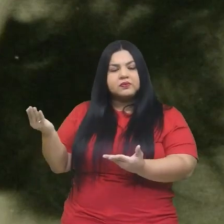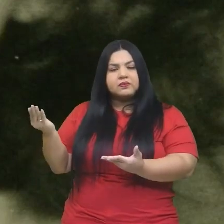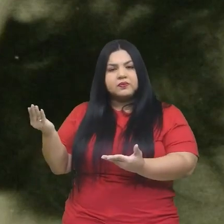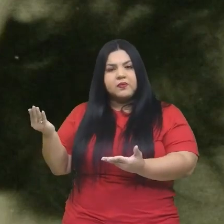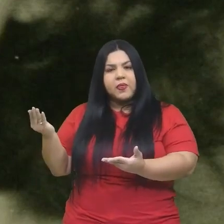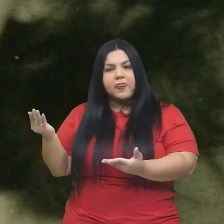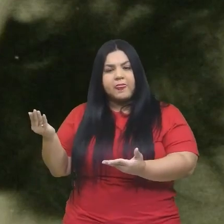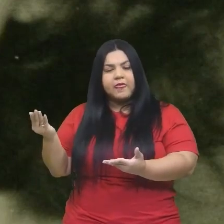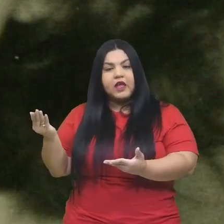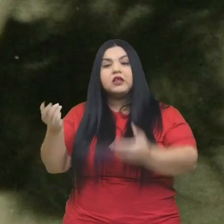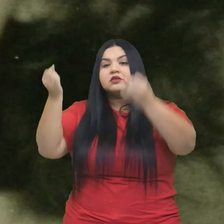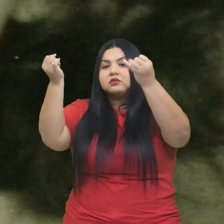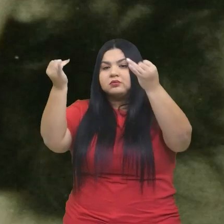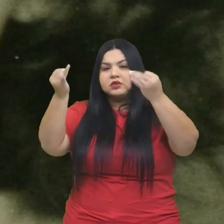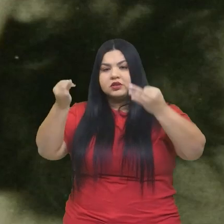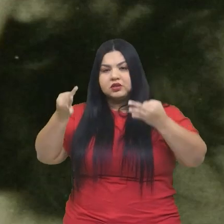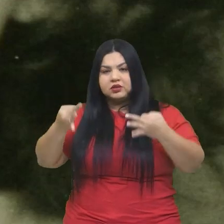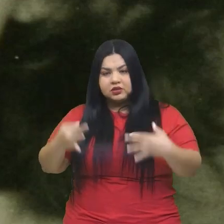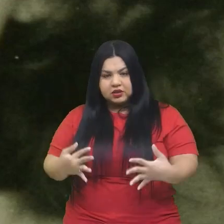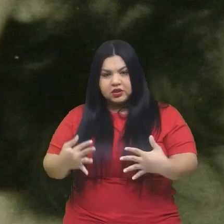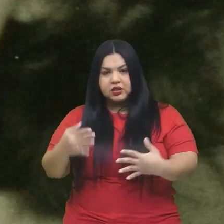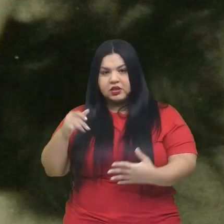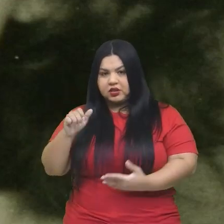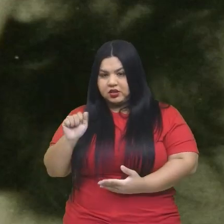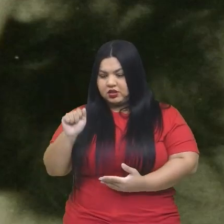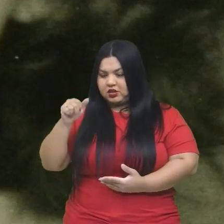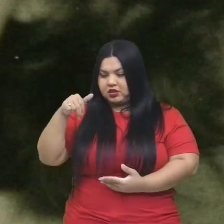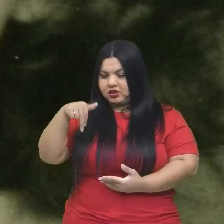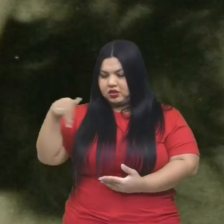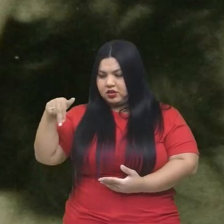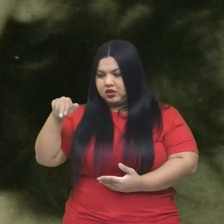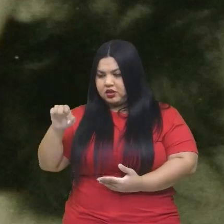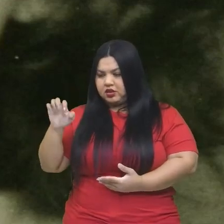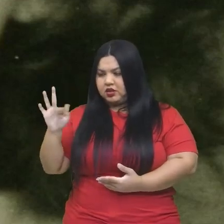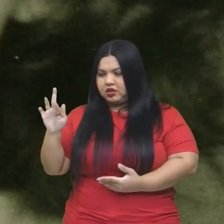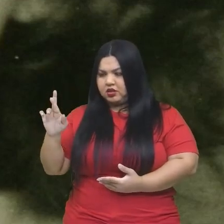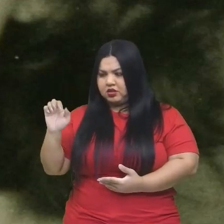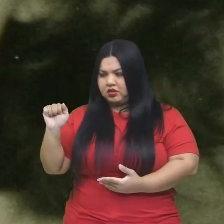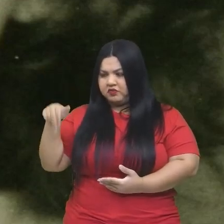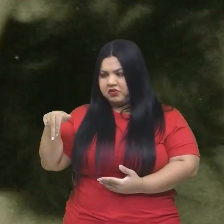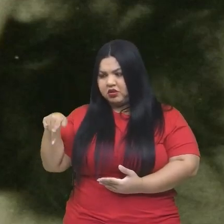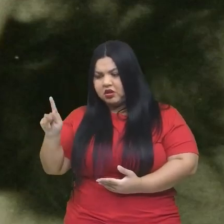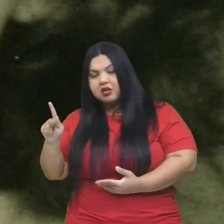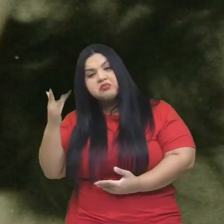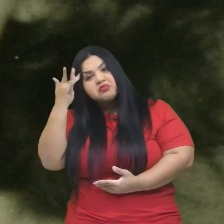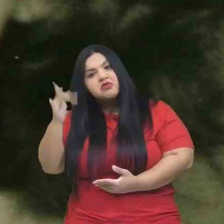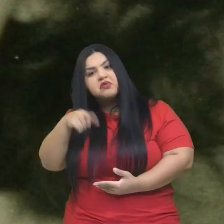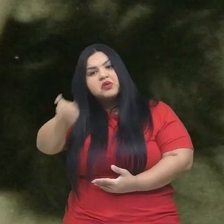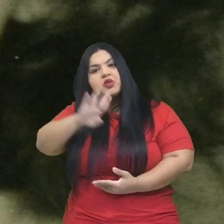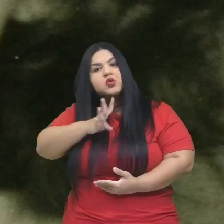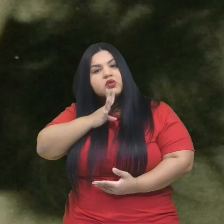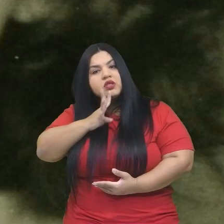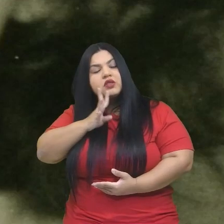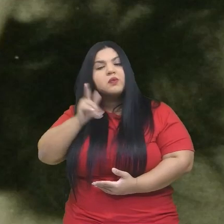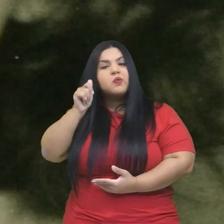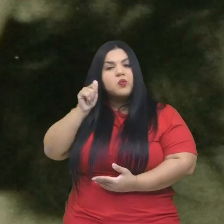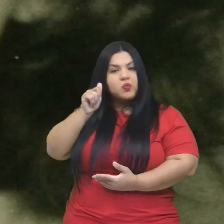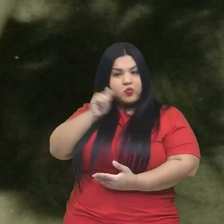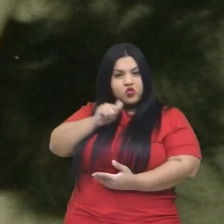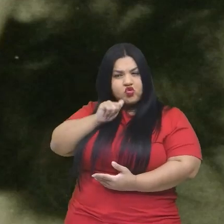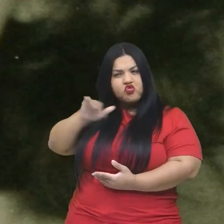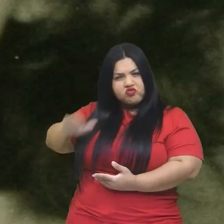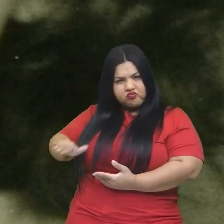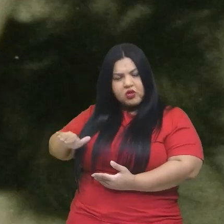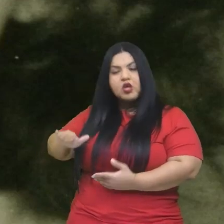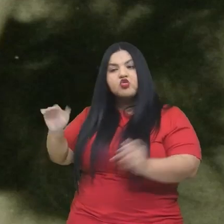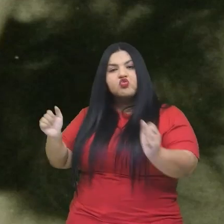ela fala, né, da Anne Frank. Não sei se vocês já ouviram falar, mas a Anne Frank, juntamente com a sua família,